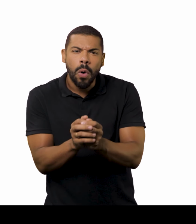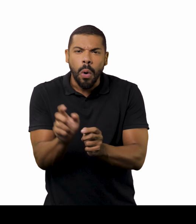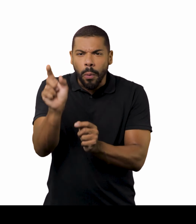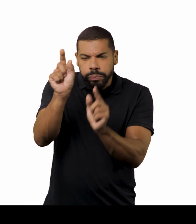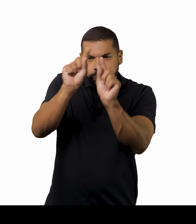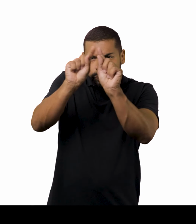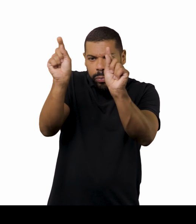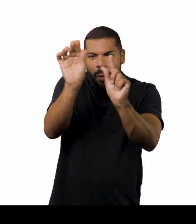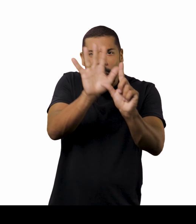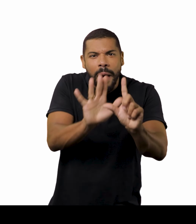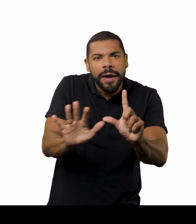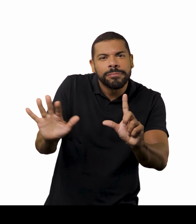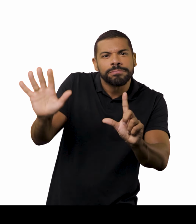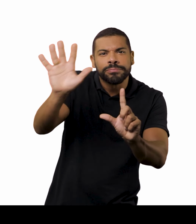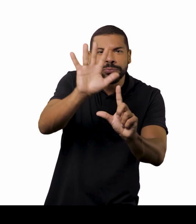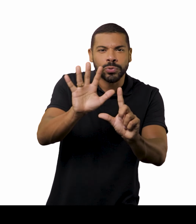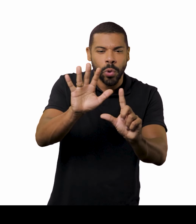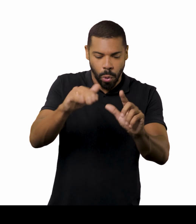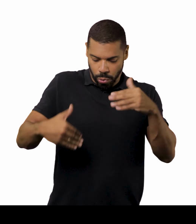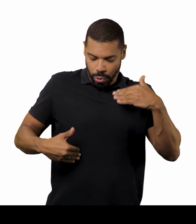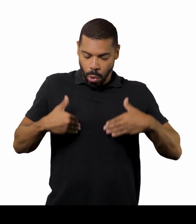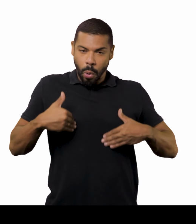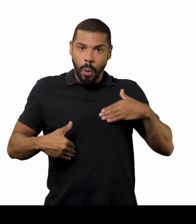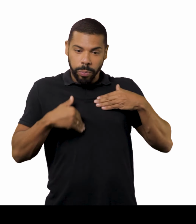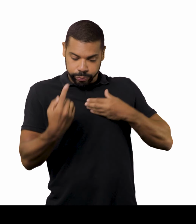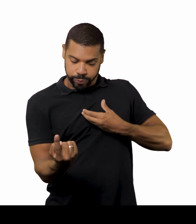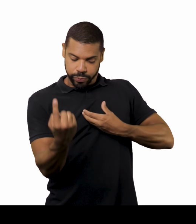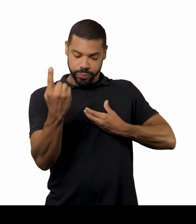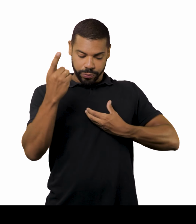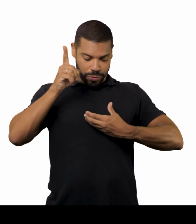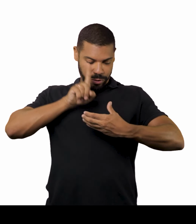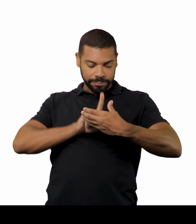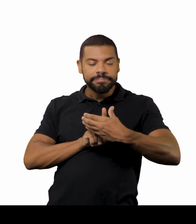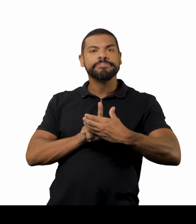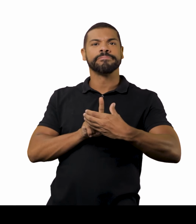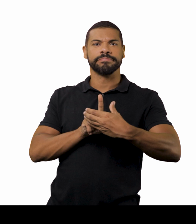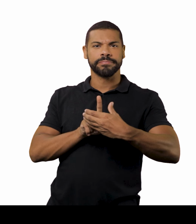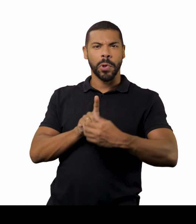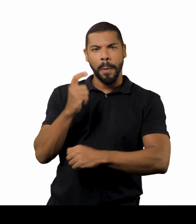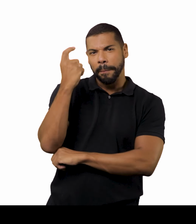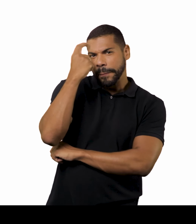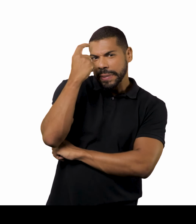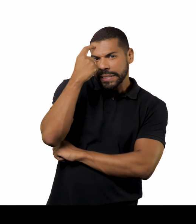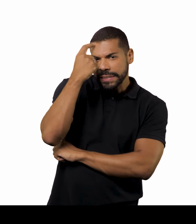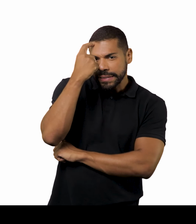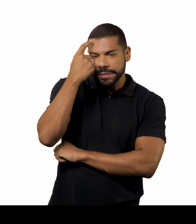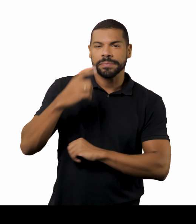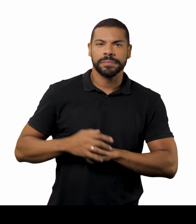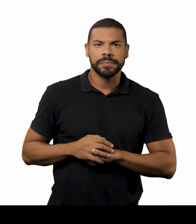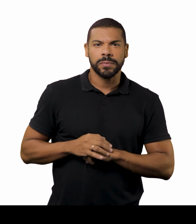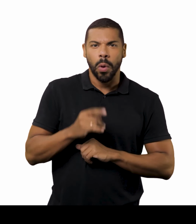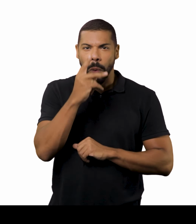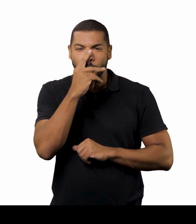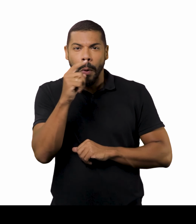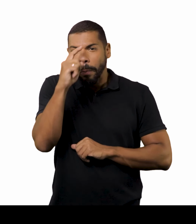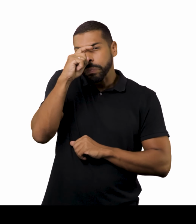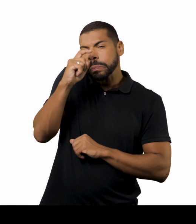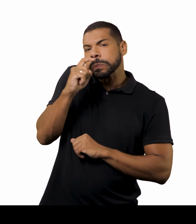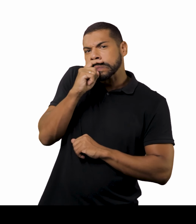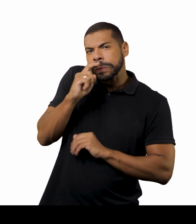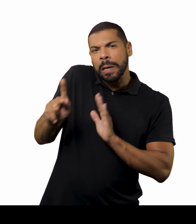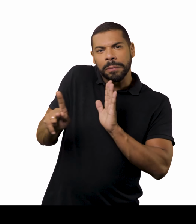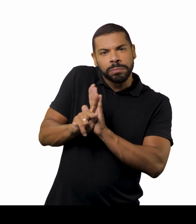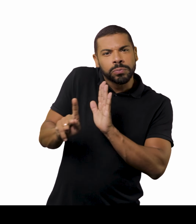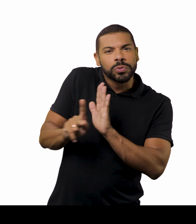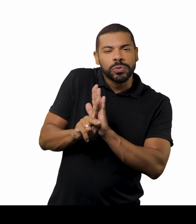essa forma, esse corpo que vai para dentro, esse peitoral que vai para dentro, ele entra no peito, ele vai na